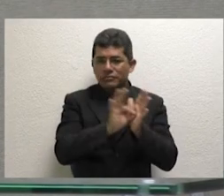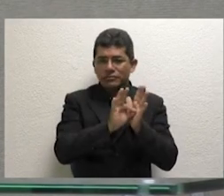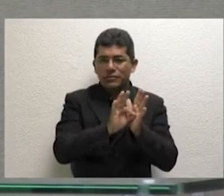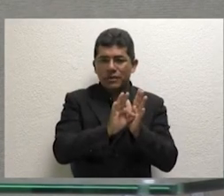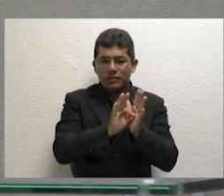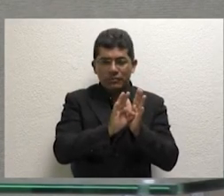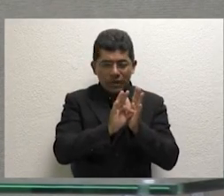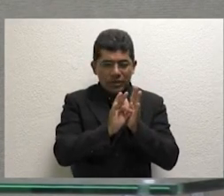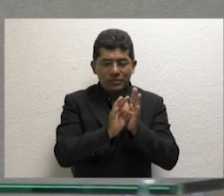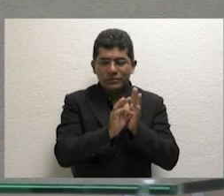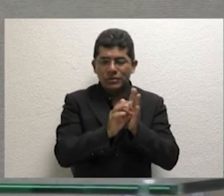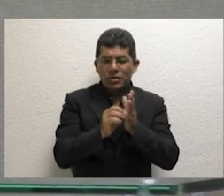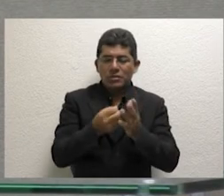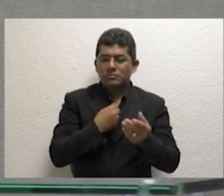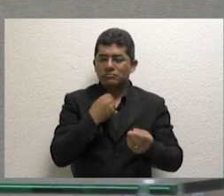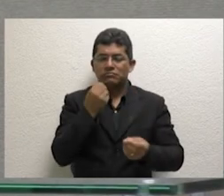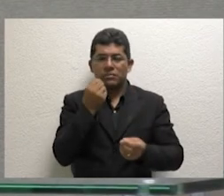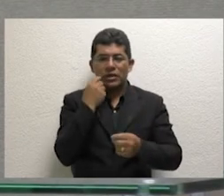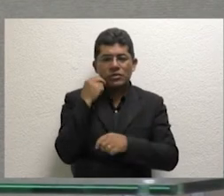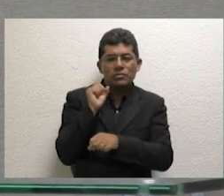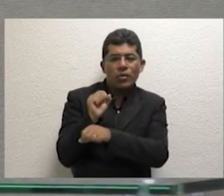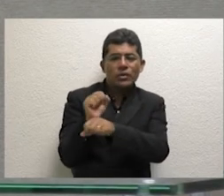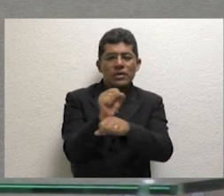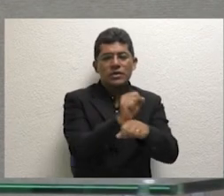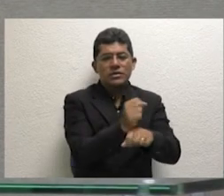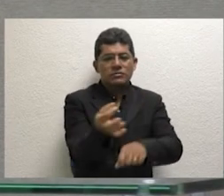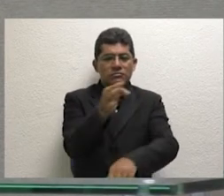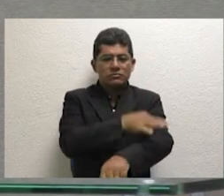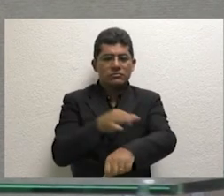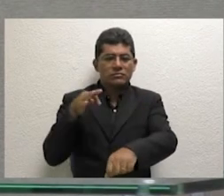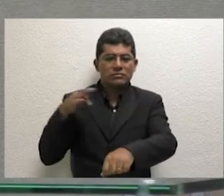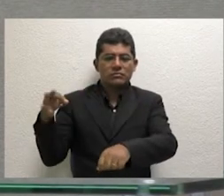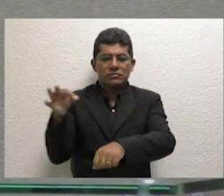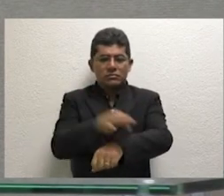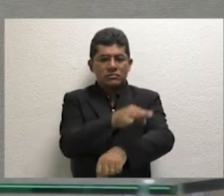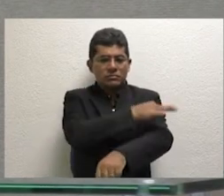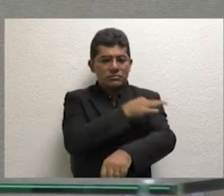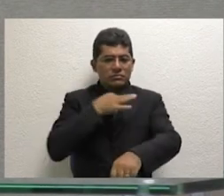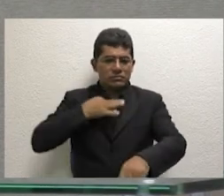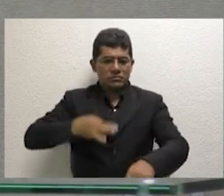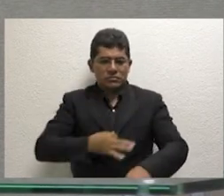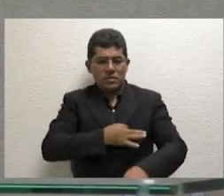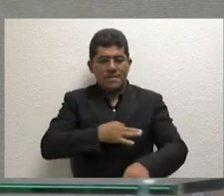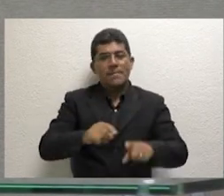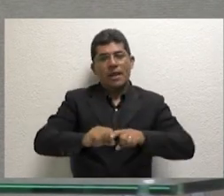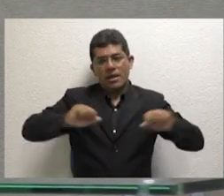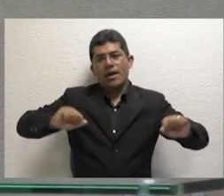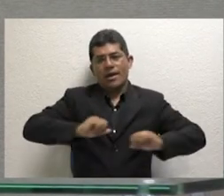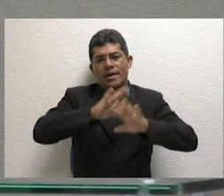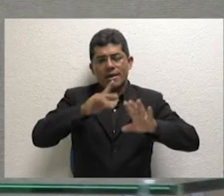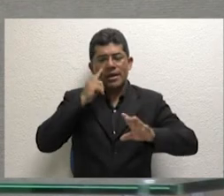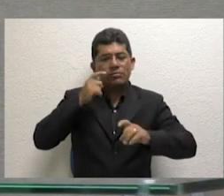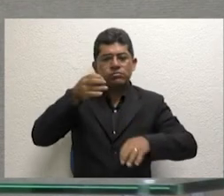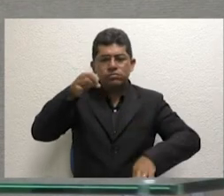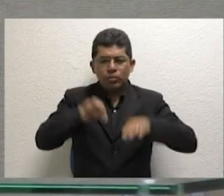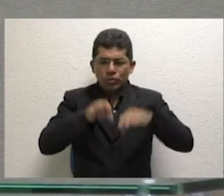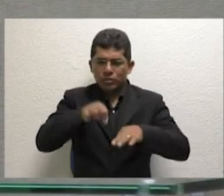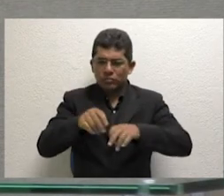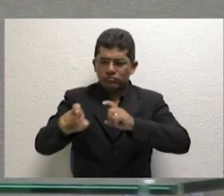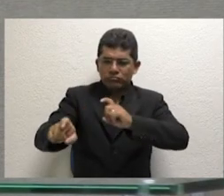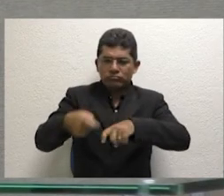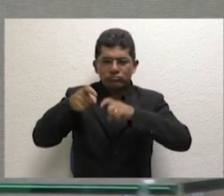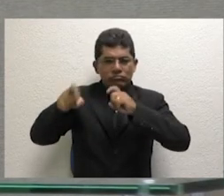picadas dos bichos e poder colher a floresta claro que a produtividade e a qualidade